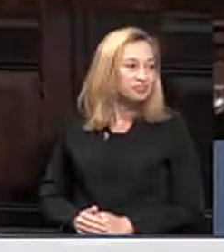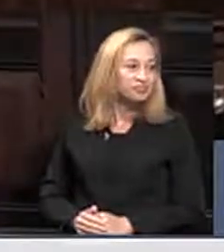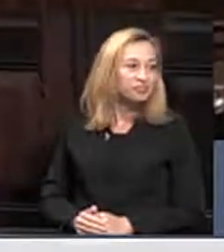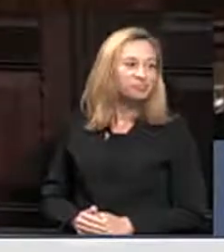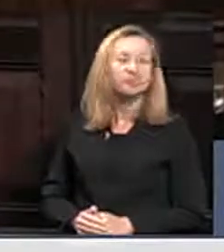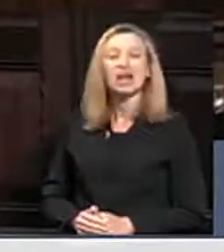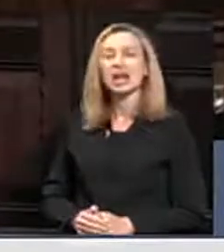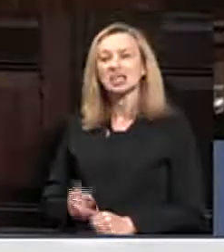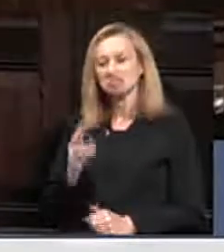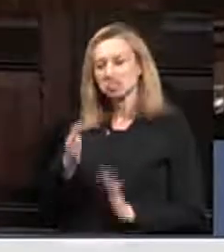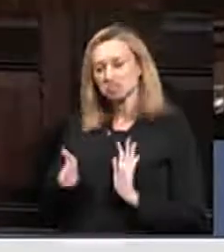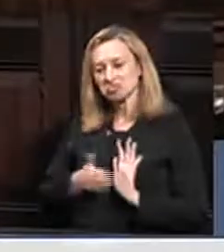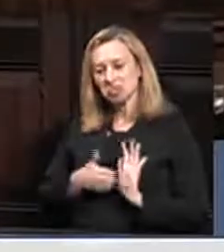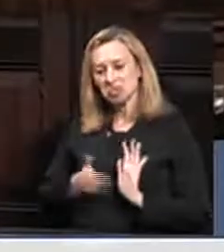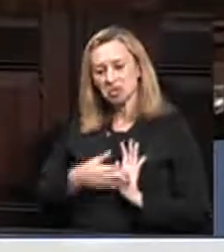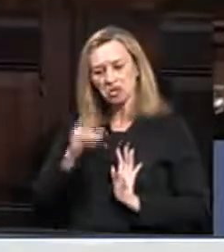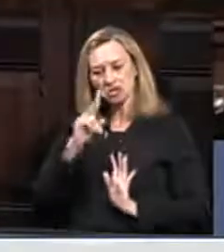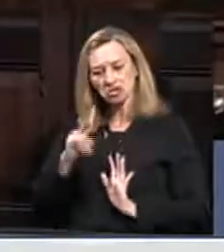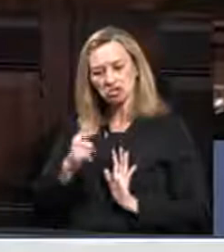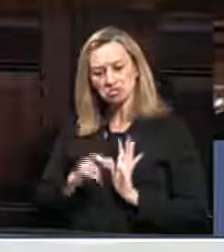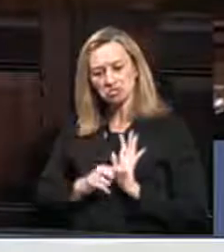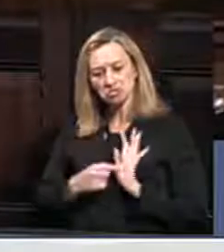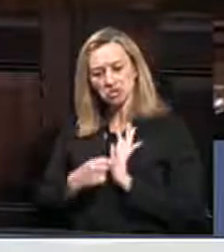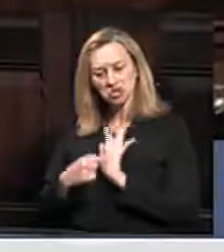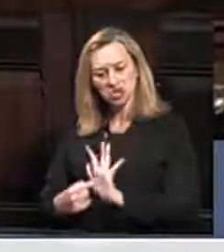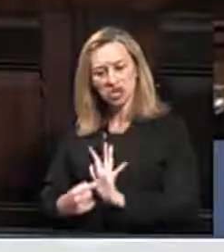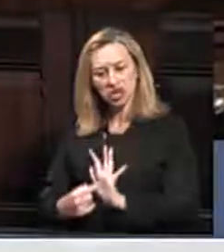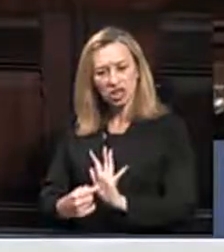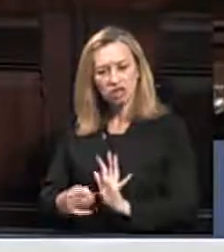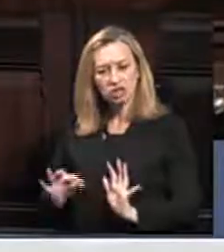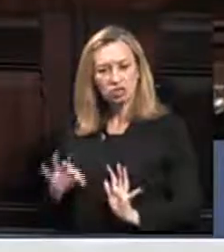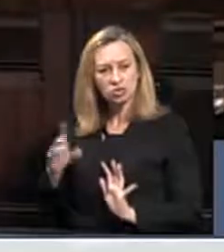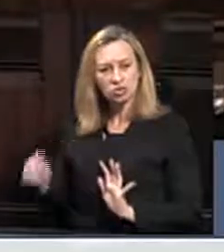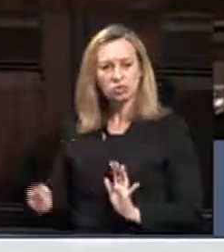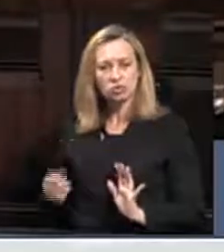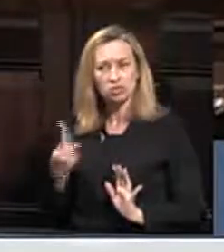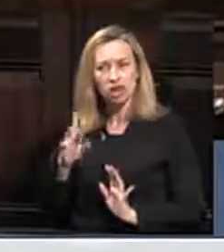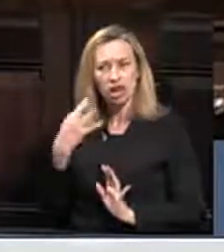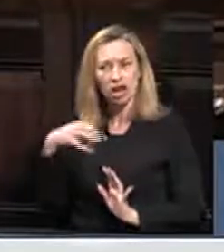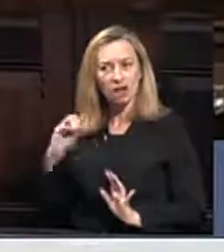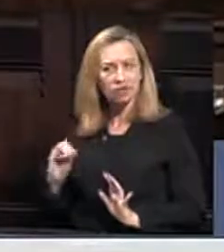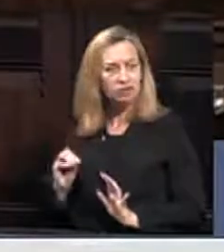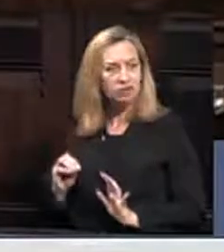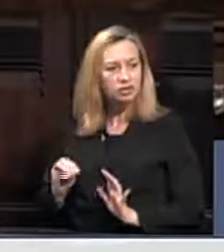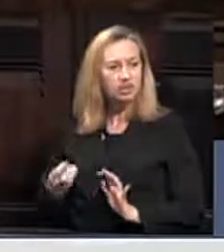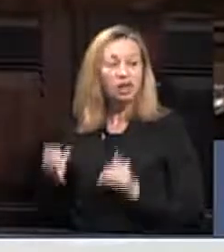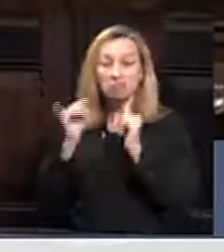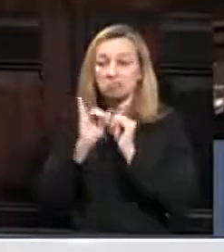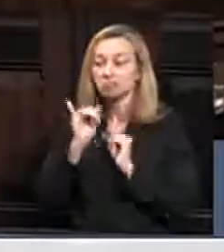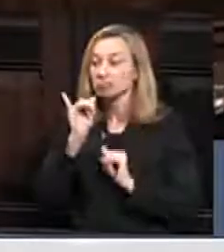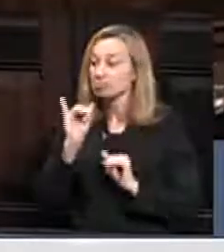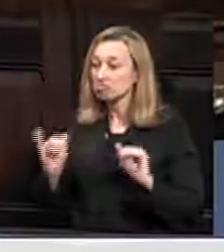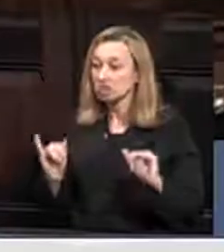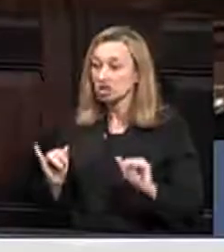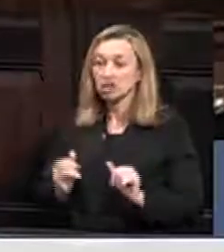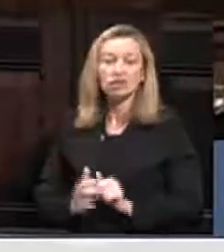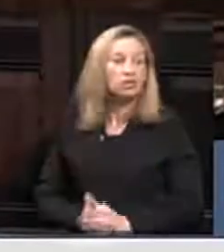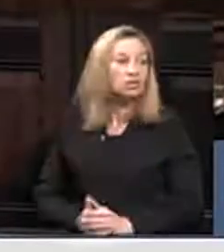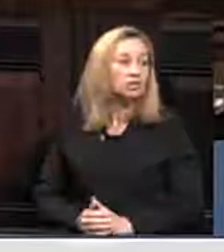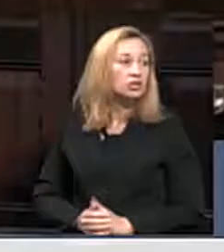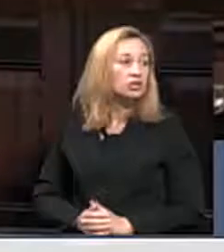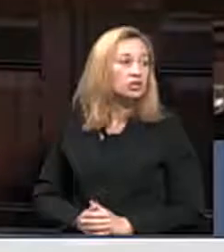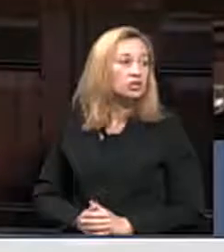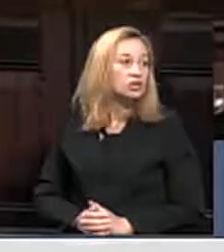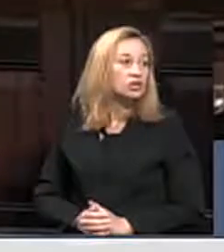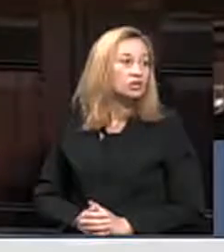dessa proposta que foi lá apresentada, com toda clareza, saiu a notícia que o